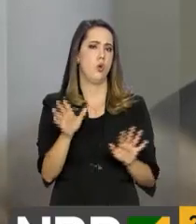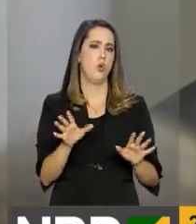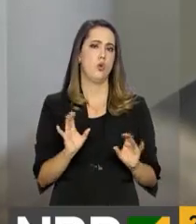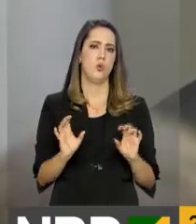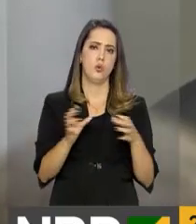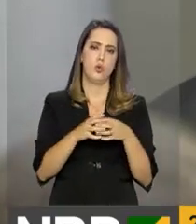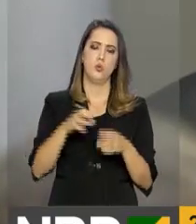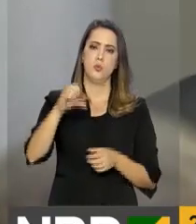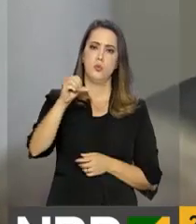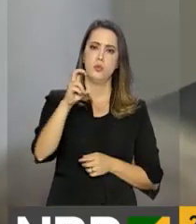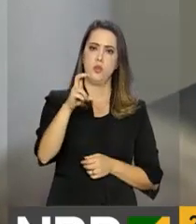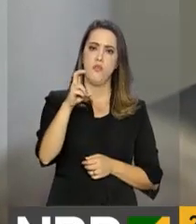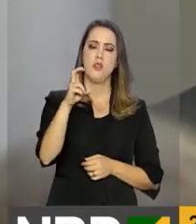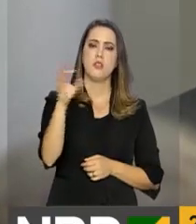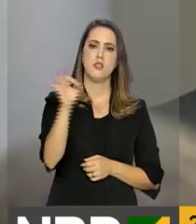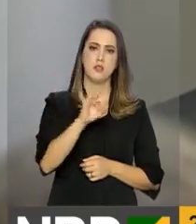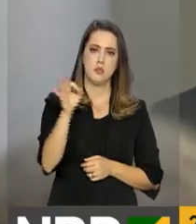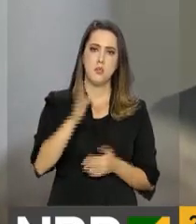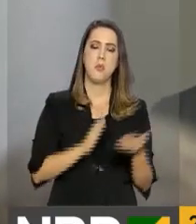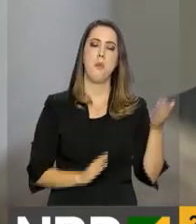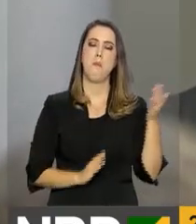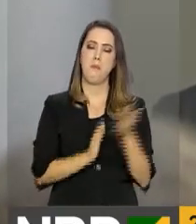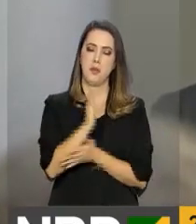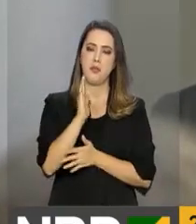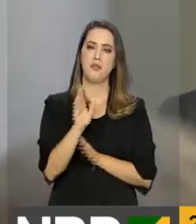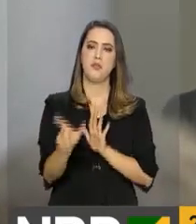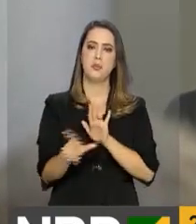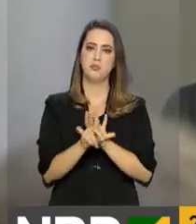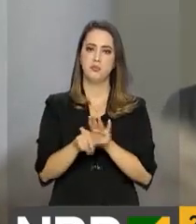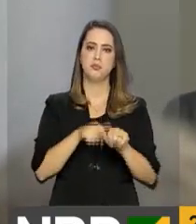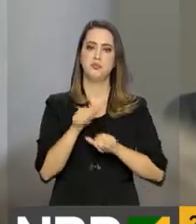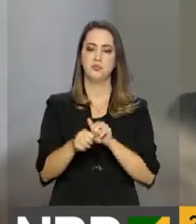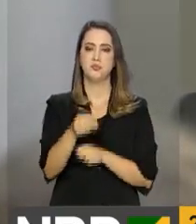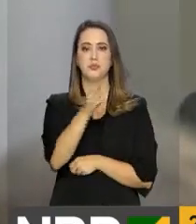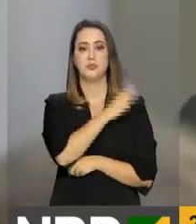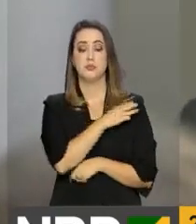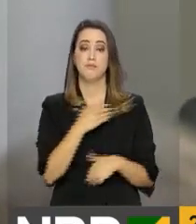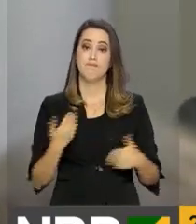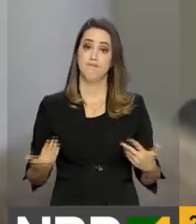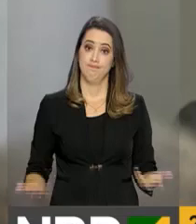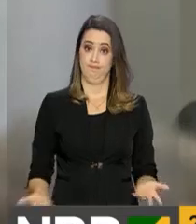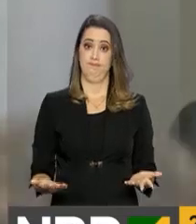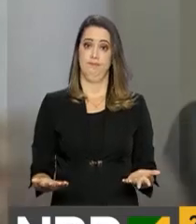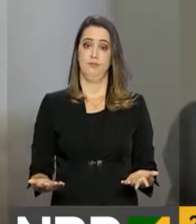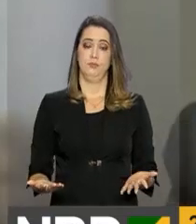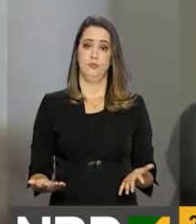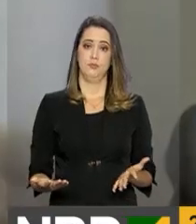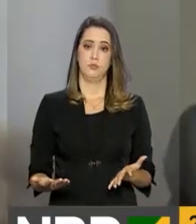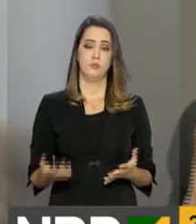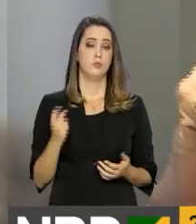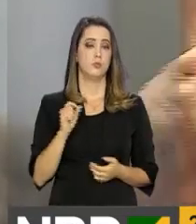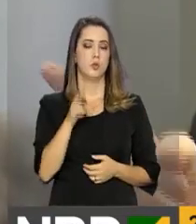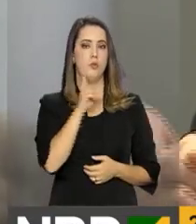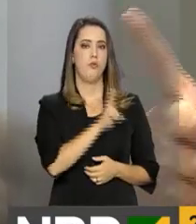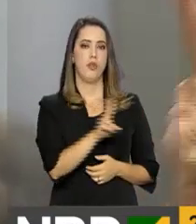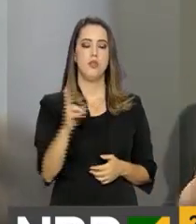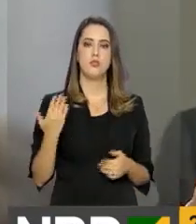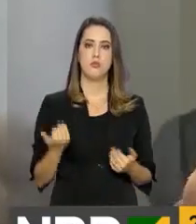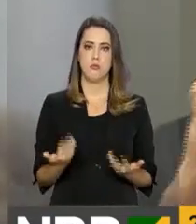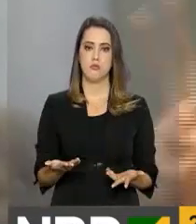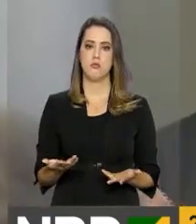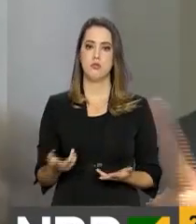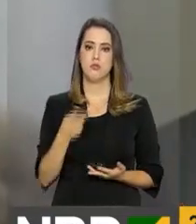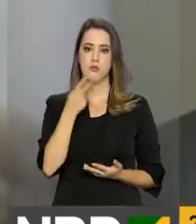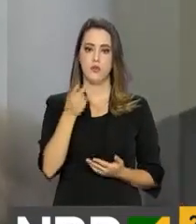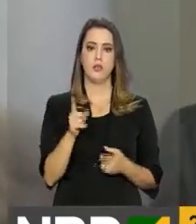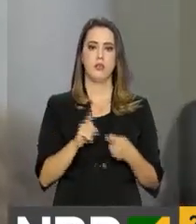setor educacional aprovando a reforma do ensino médio. Vejam, estou dizendo aqui